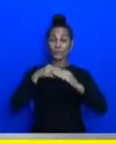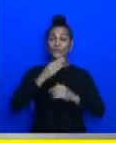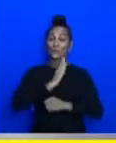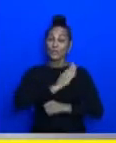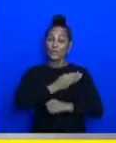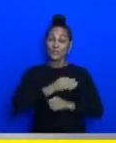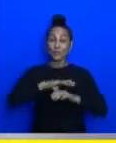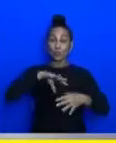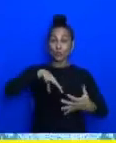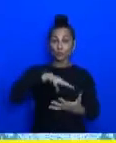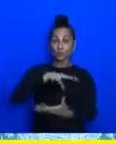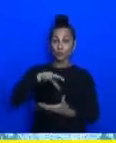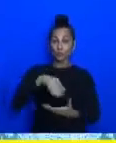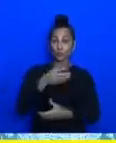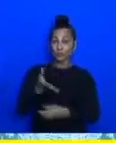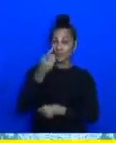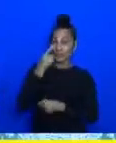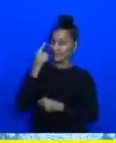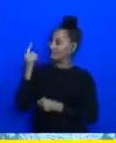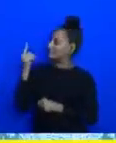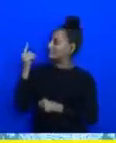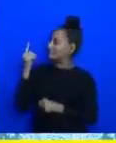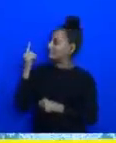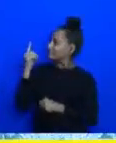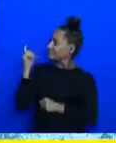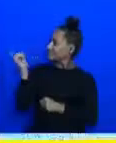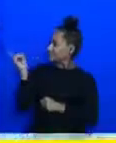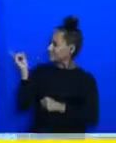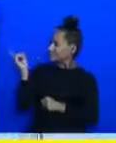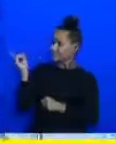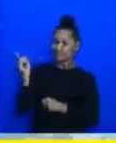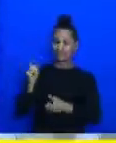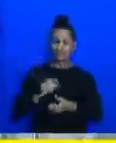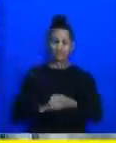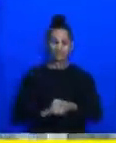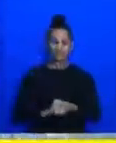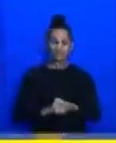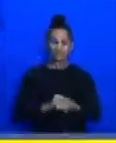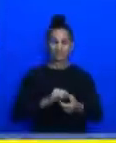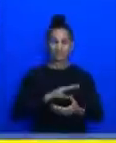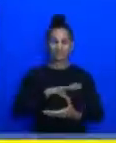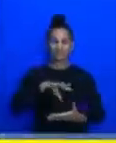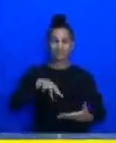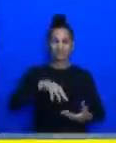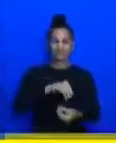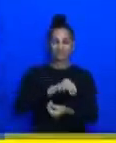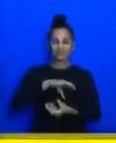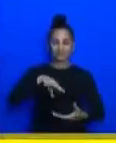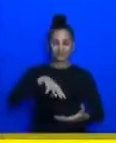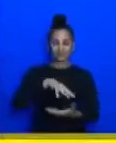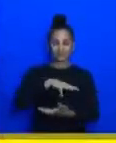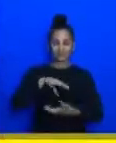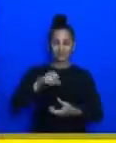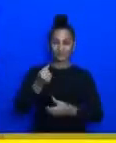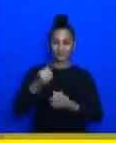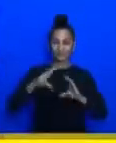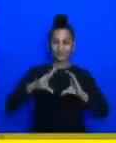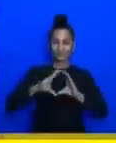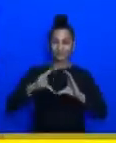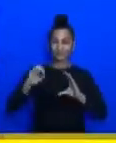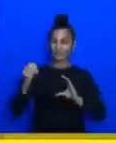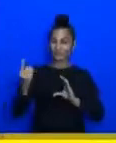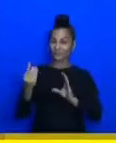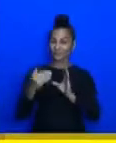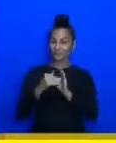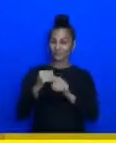Globo ligado, bolas posicionadas. Valendo! Globo recarregado, embaralhando 80